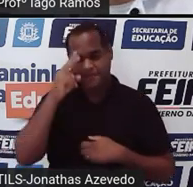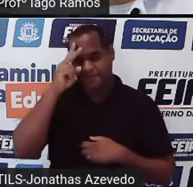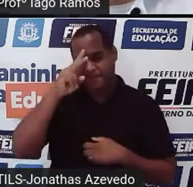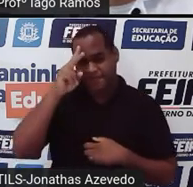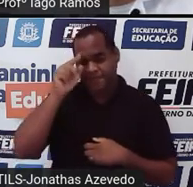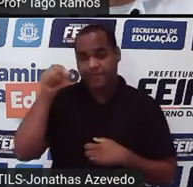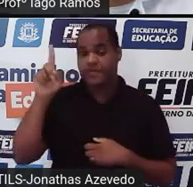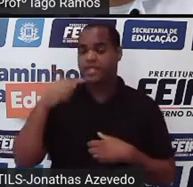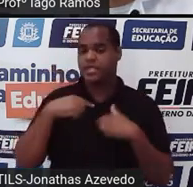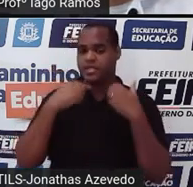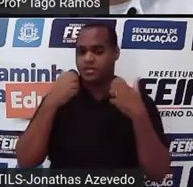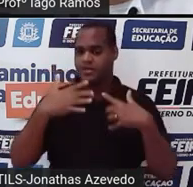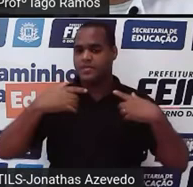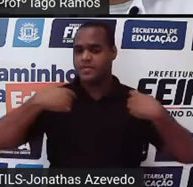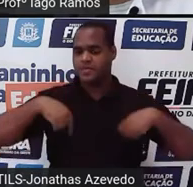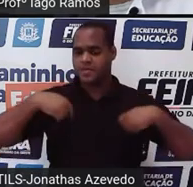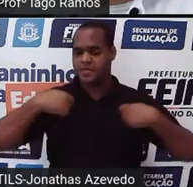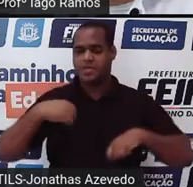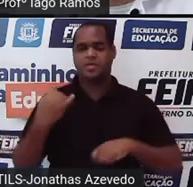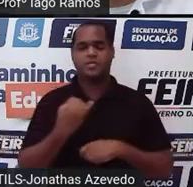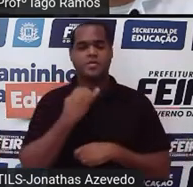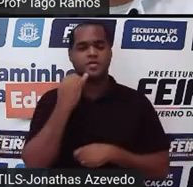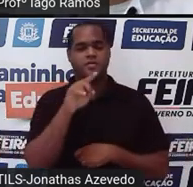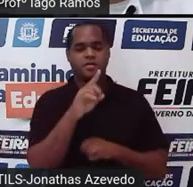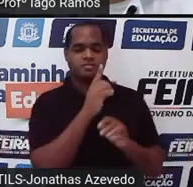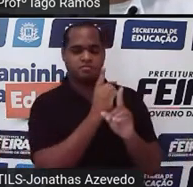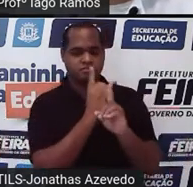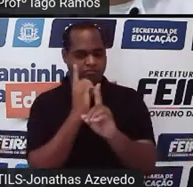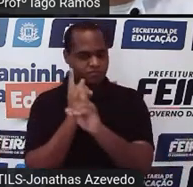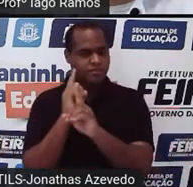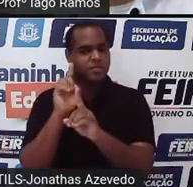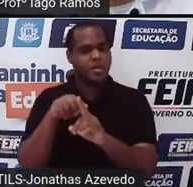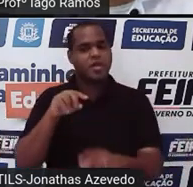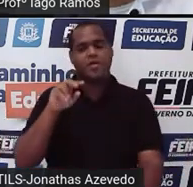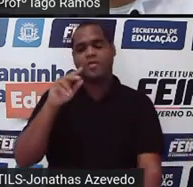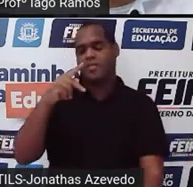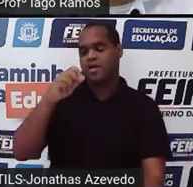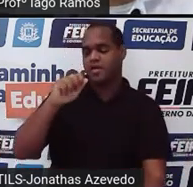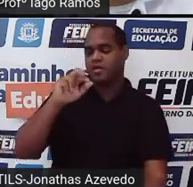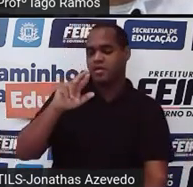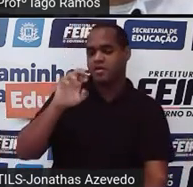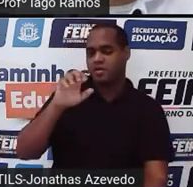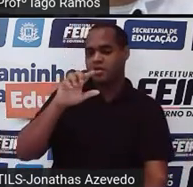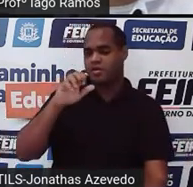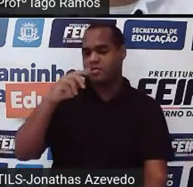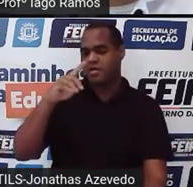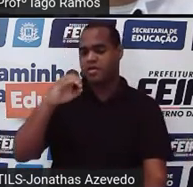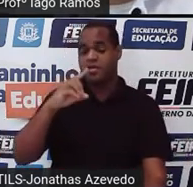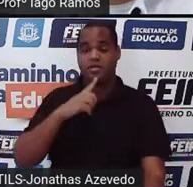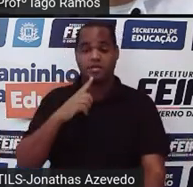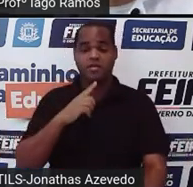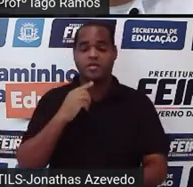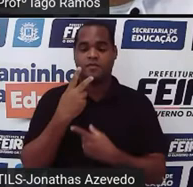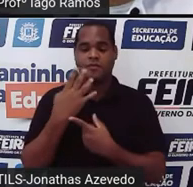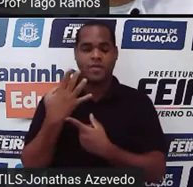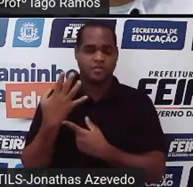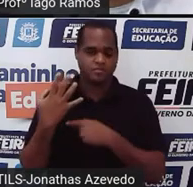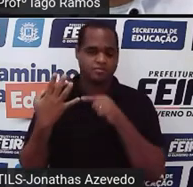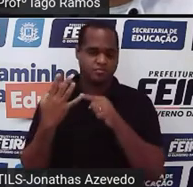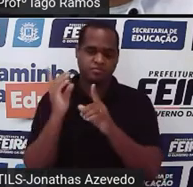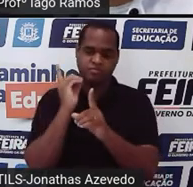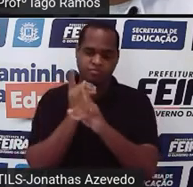que você precisa encontrar um paralelepípedo com junte quatro caminhos